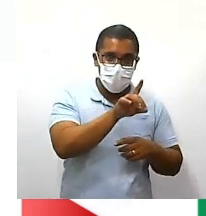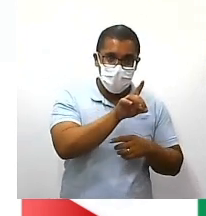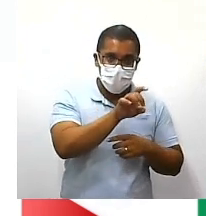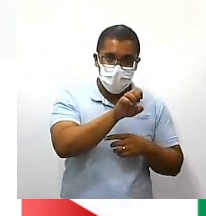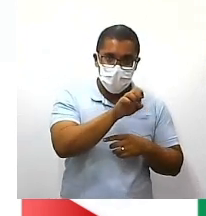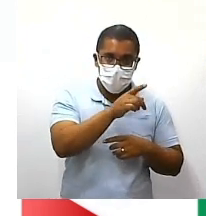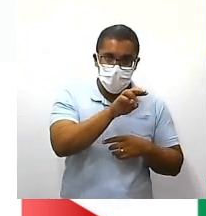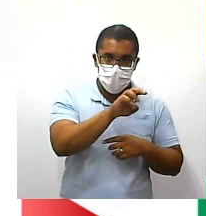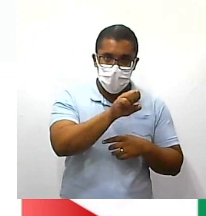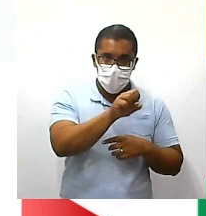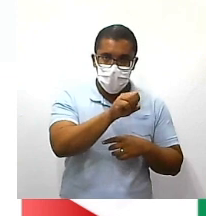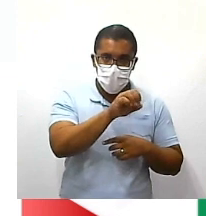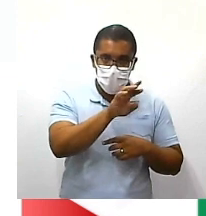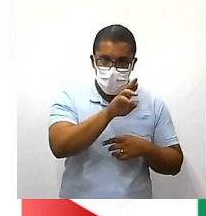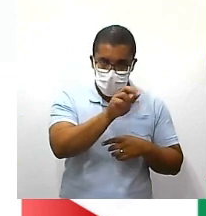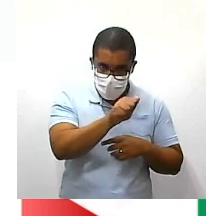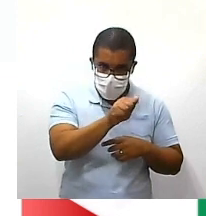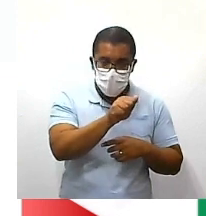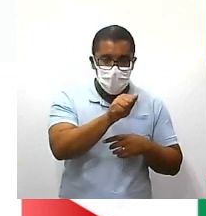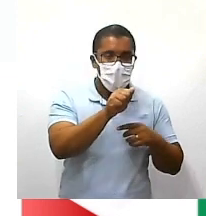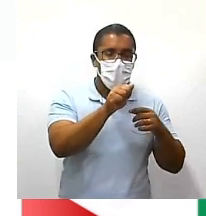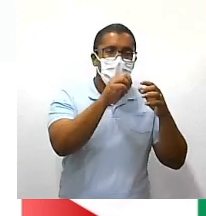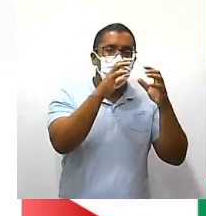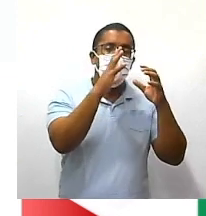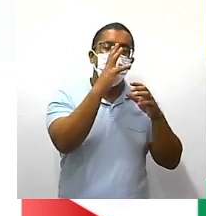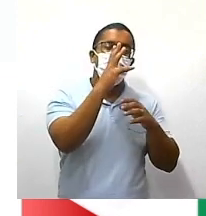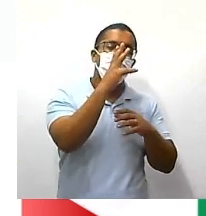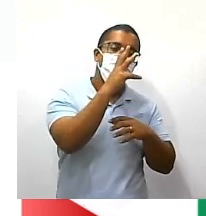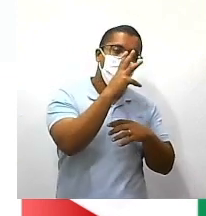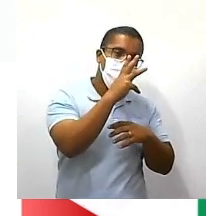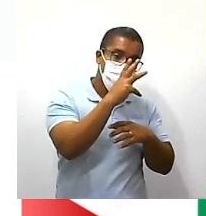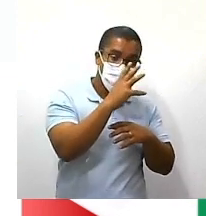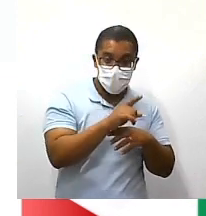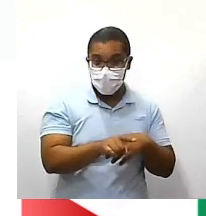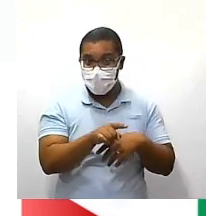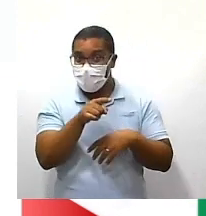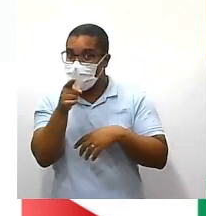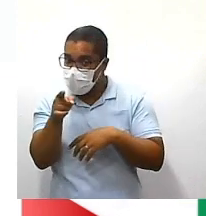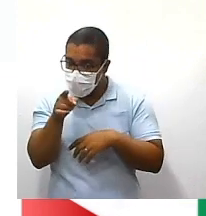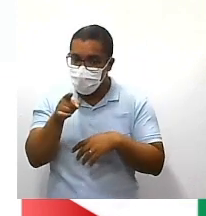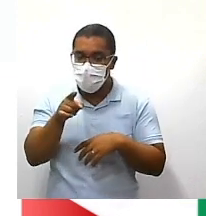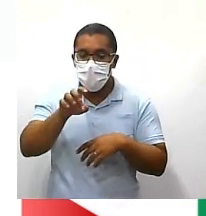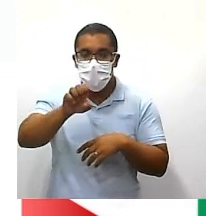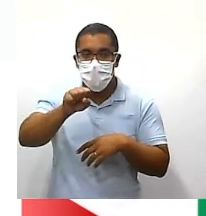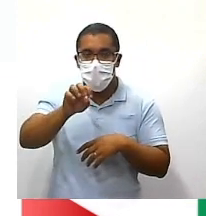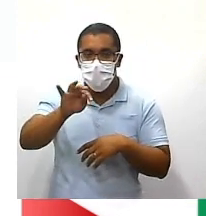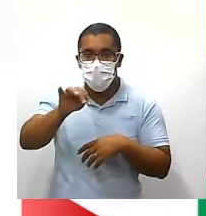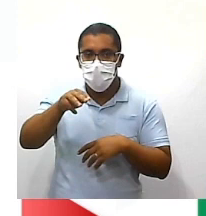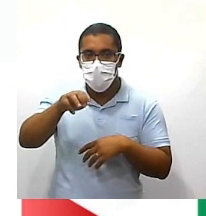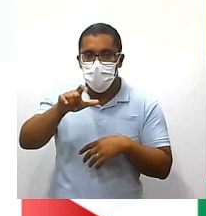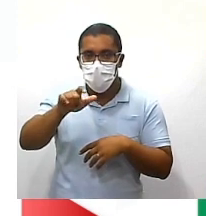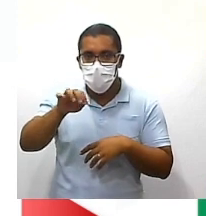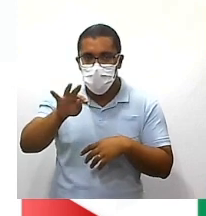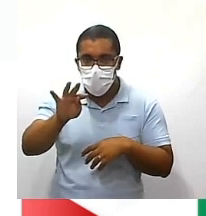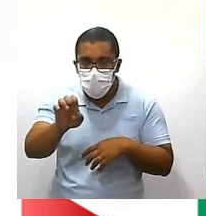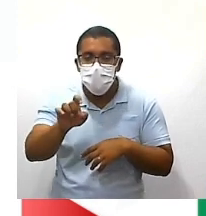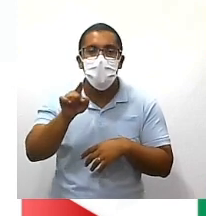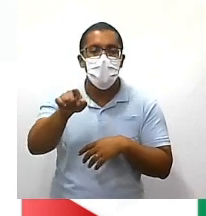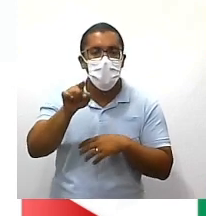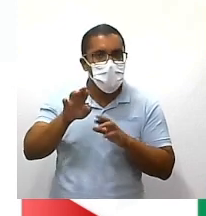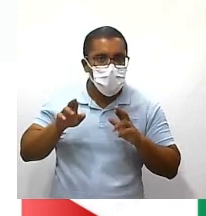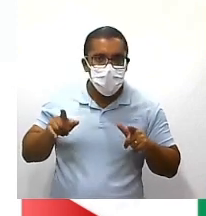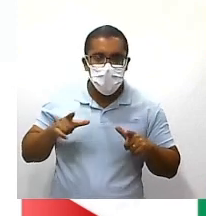elas são consumidas, elas aumentam a atividade cerebral. Elas são utilizadas por quem